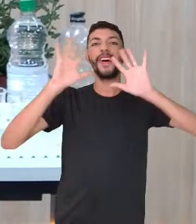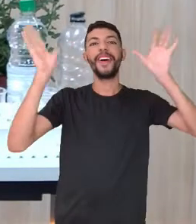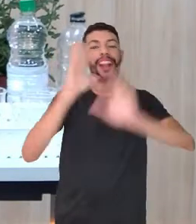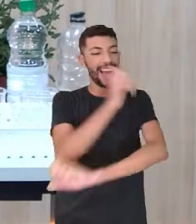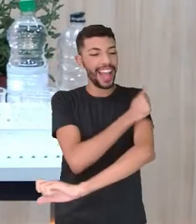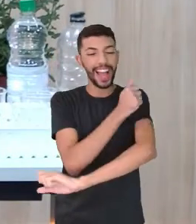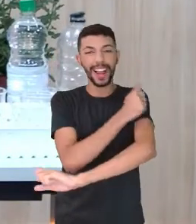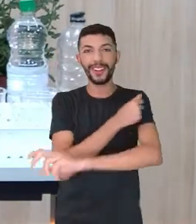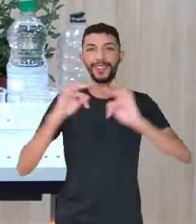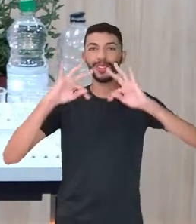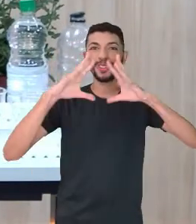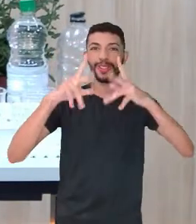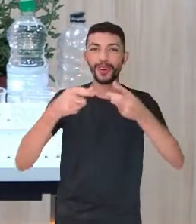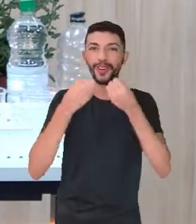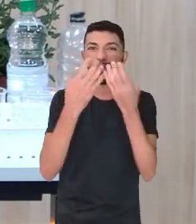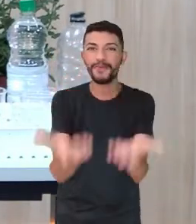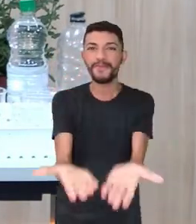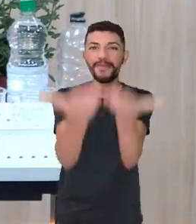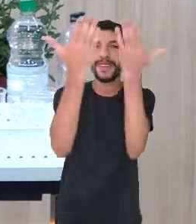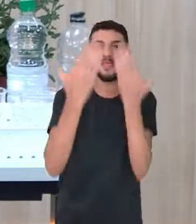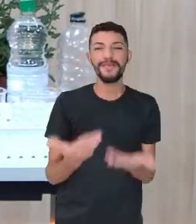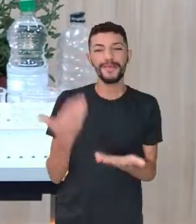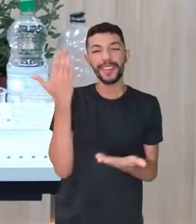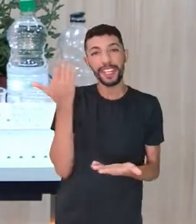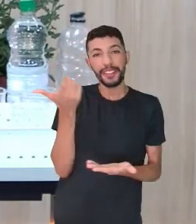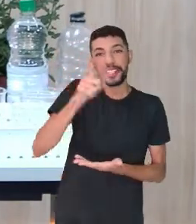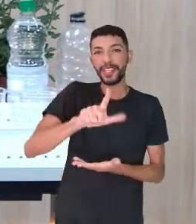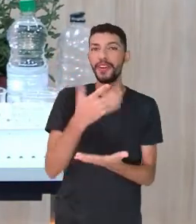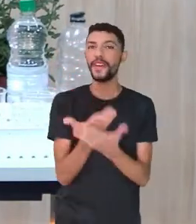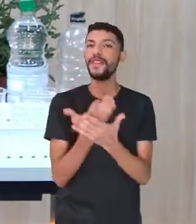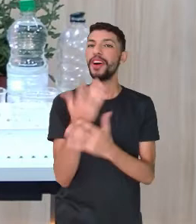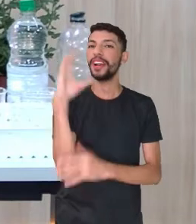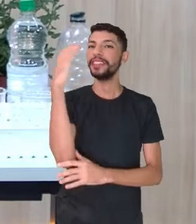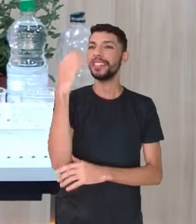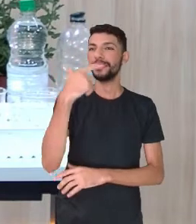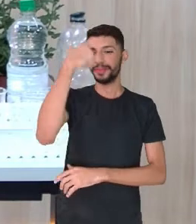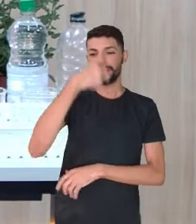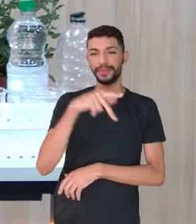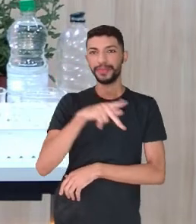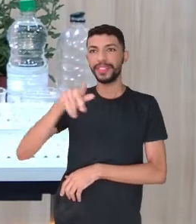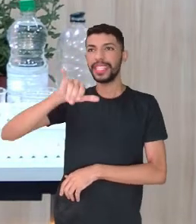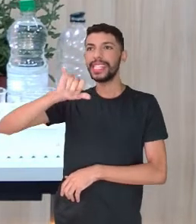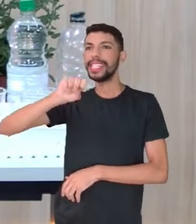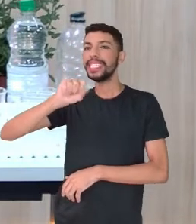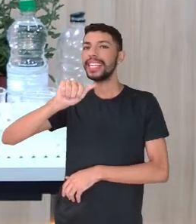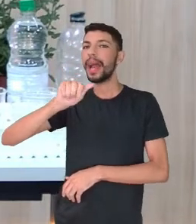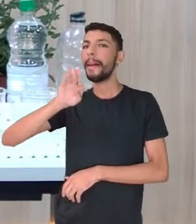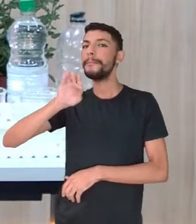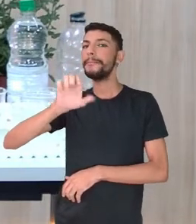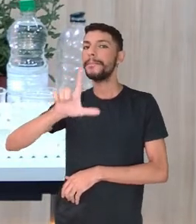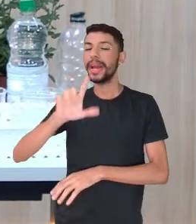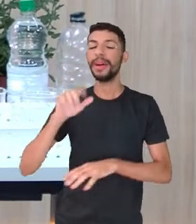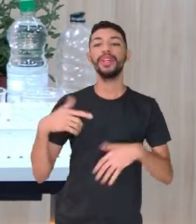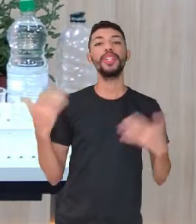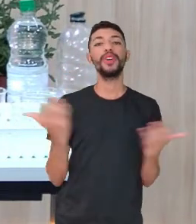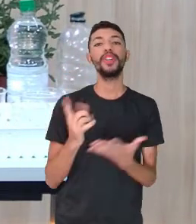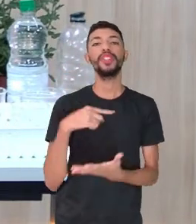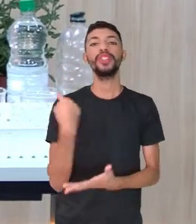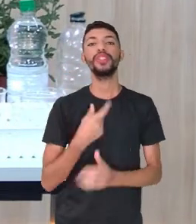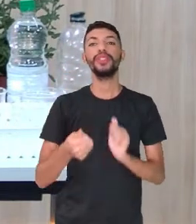alunos e alunas, sejam muito bem-vindos a mais uma aula de ciência. Eu sou a professora Isabel e vamos juntos hoje